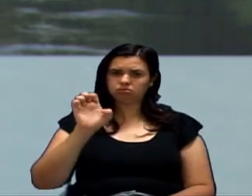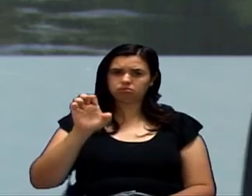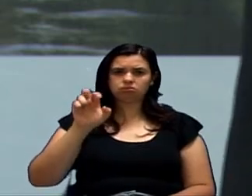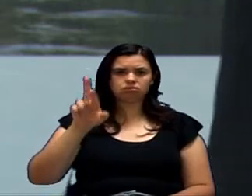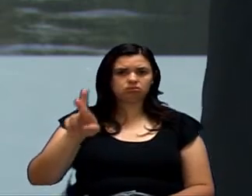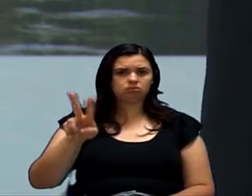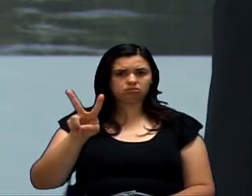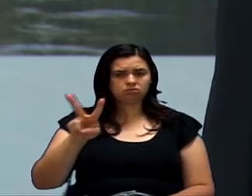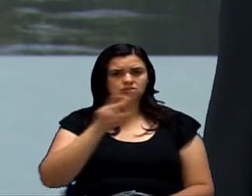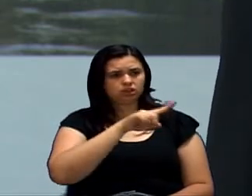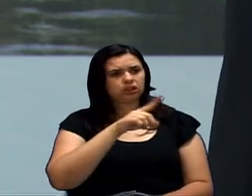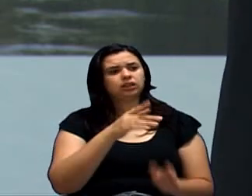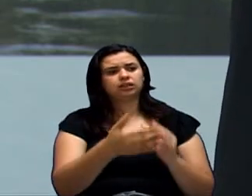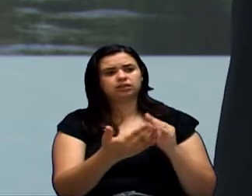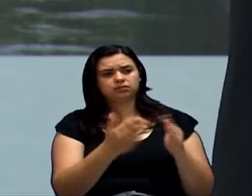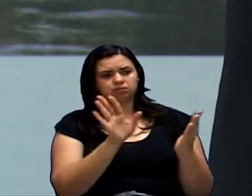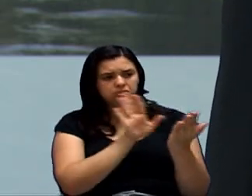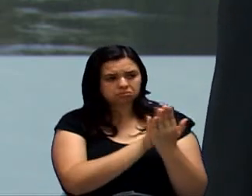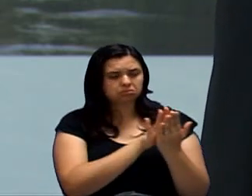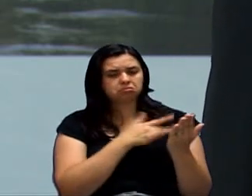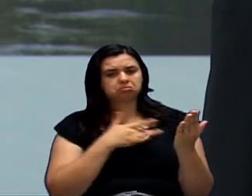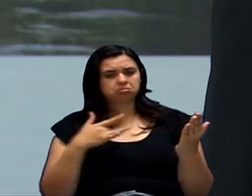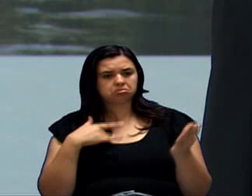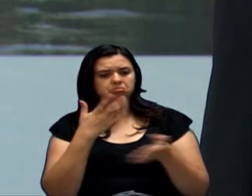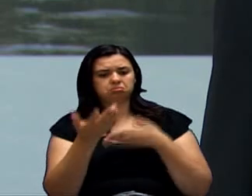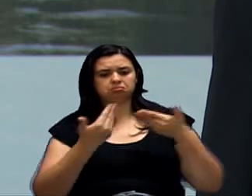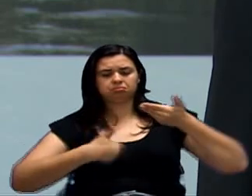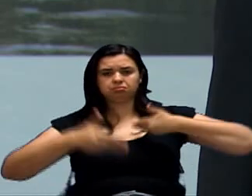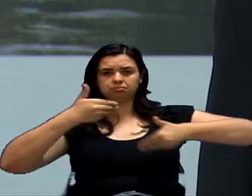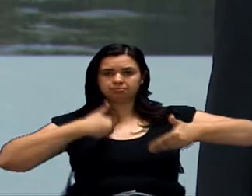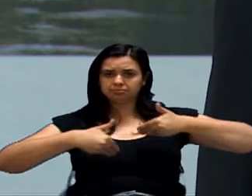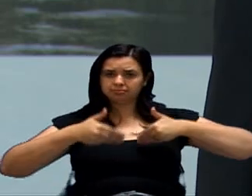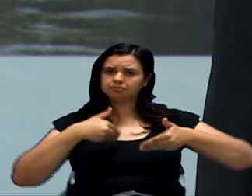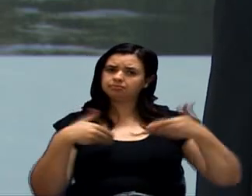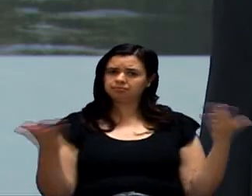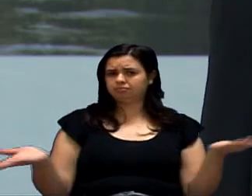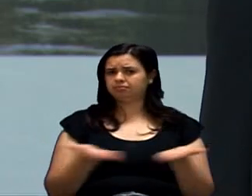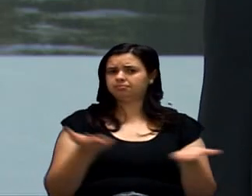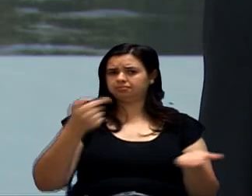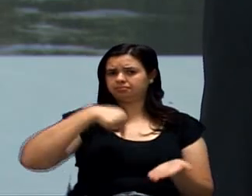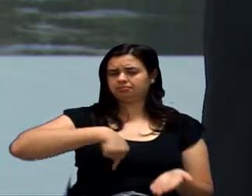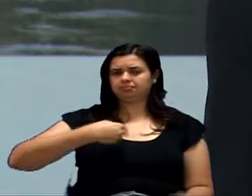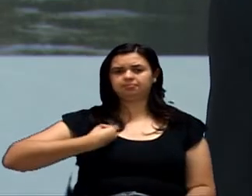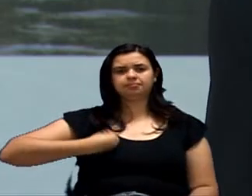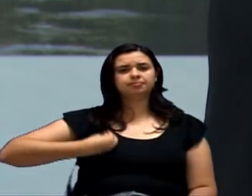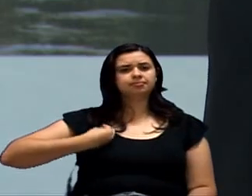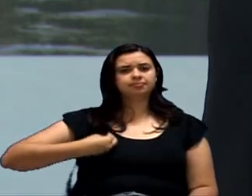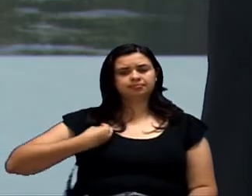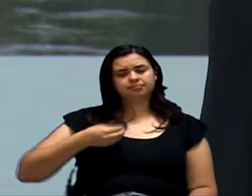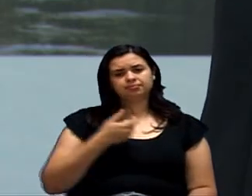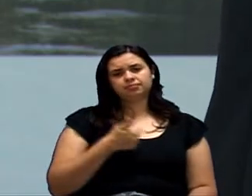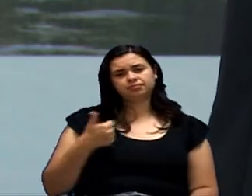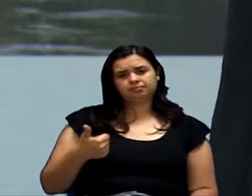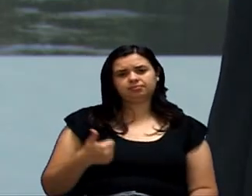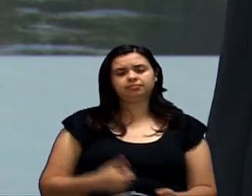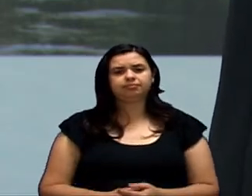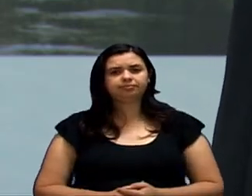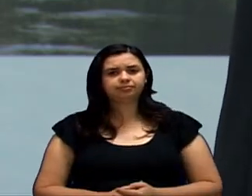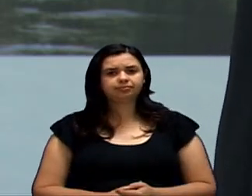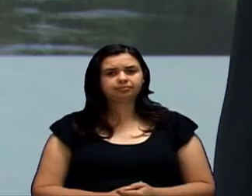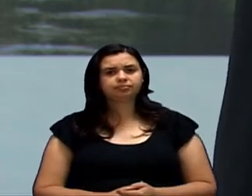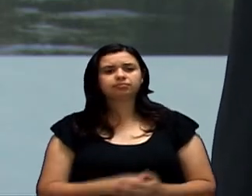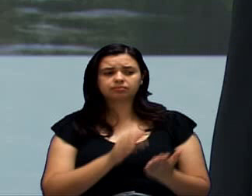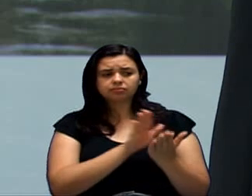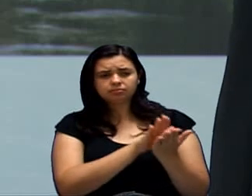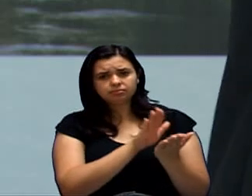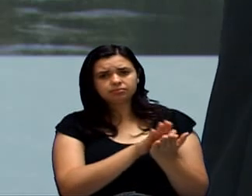Hospital Evangélico. E, graças a Deus, estou aqui. Então, eu só tenho que parabenizar o